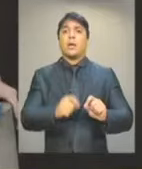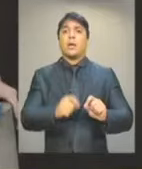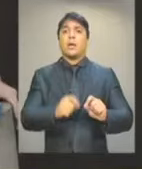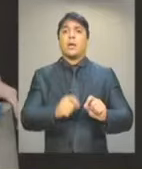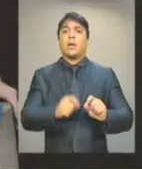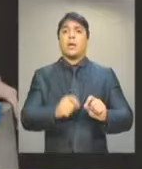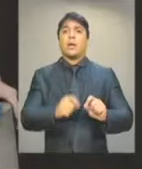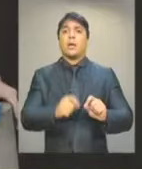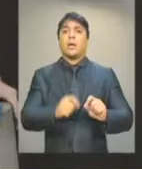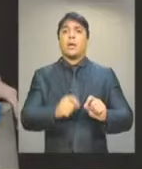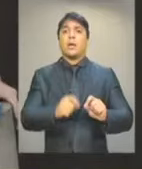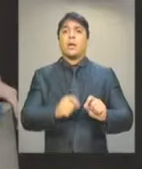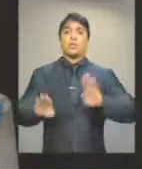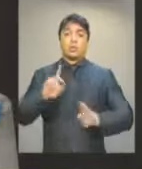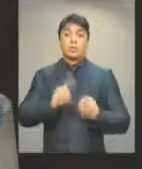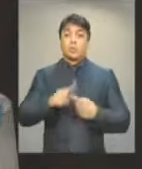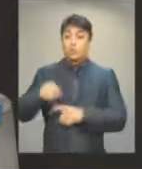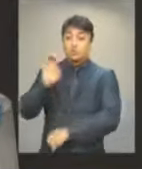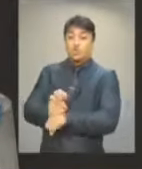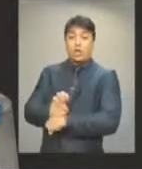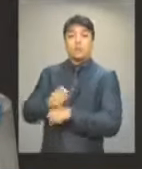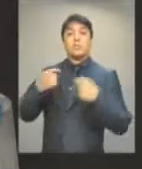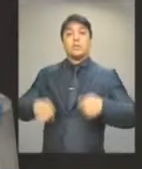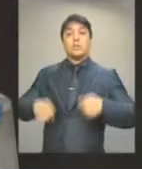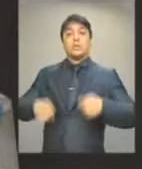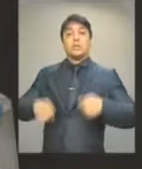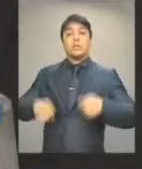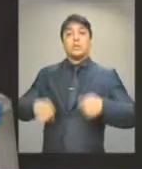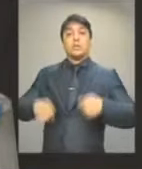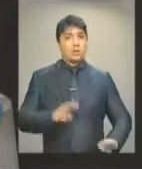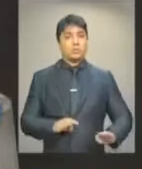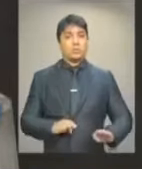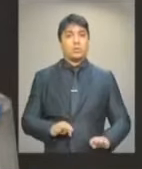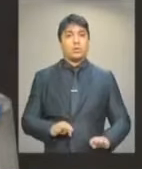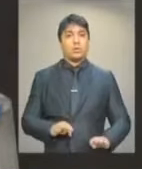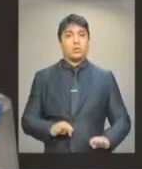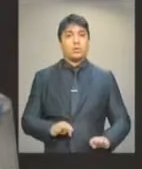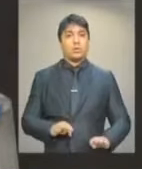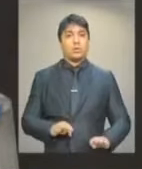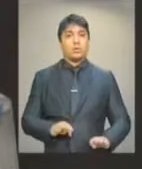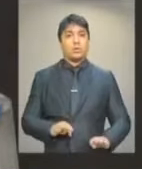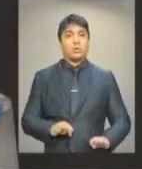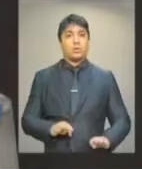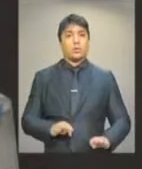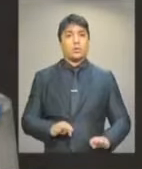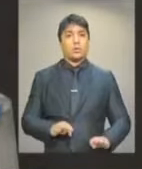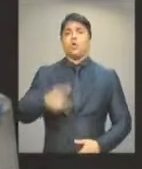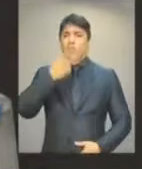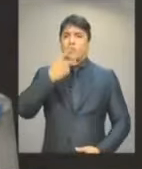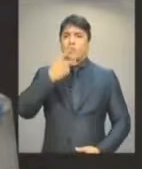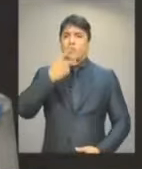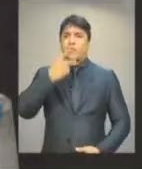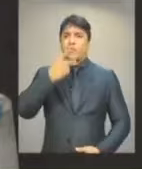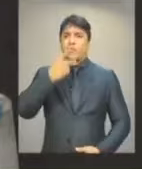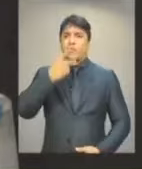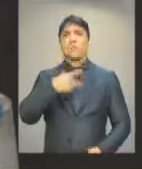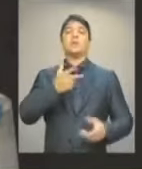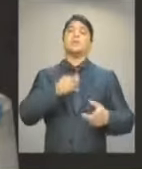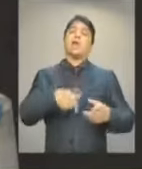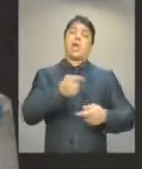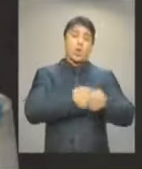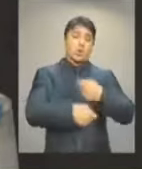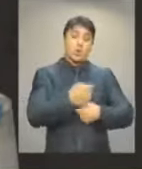a capacidade de resposta do Estado. Por isso eu queria aqui, já disse isso no passado, eu sei que a pressão dos setores